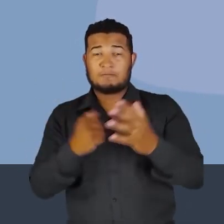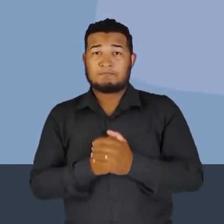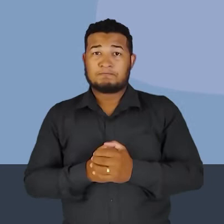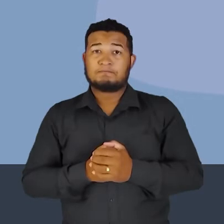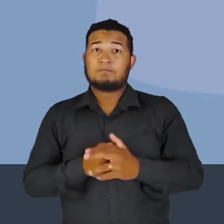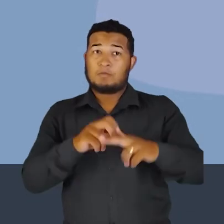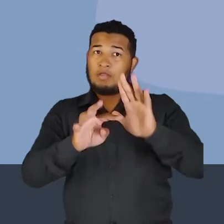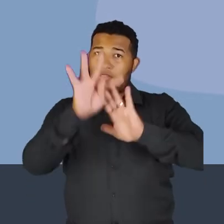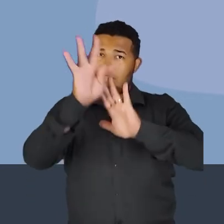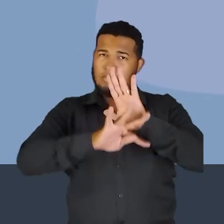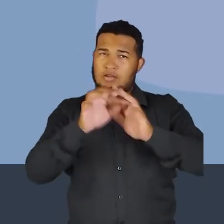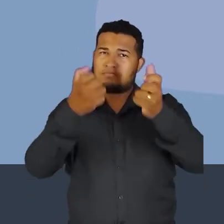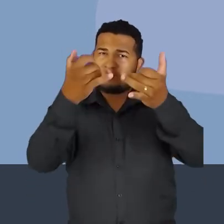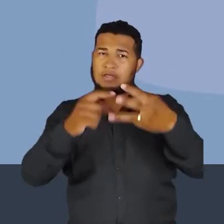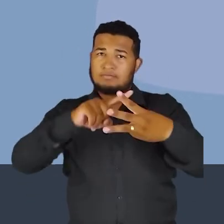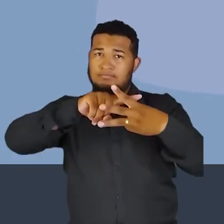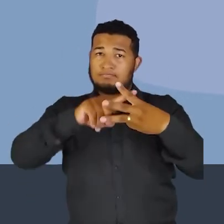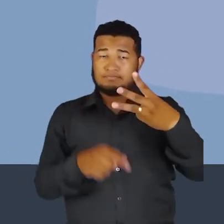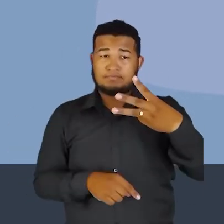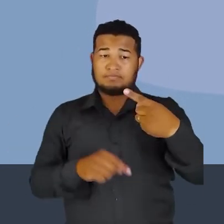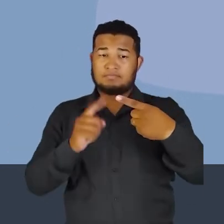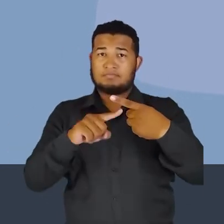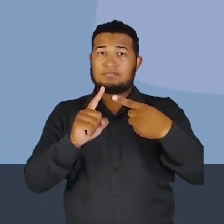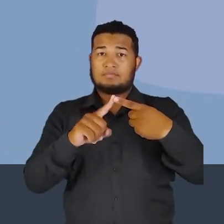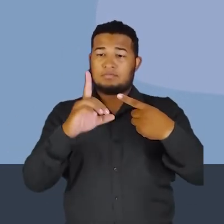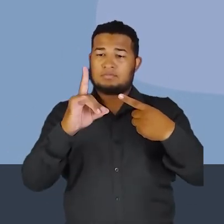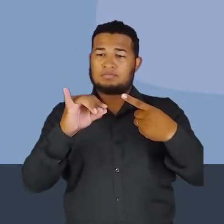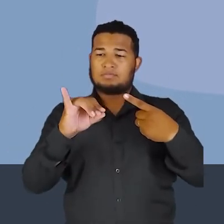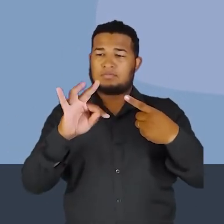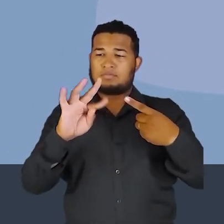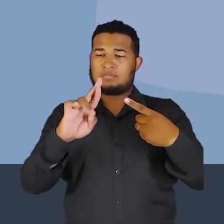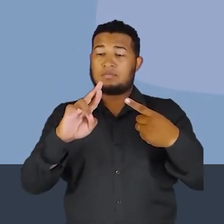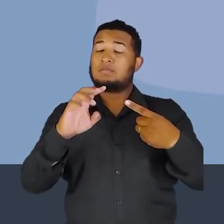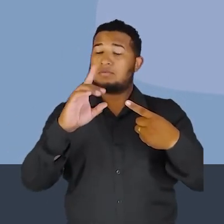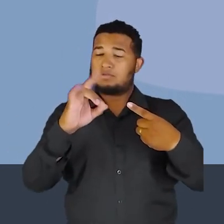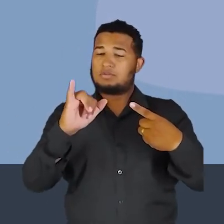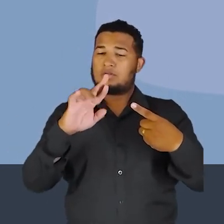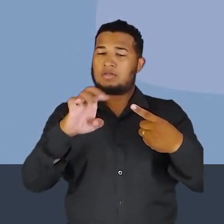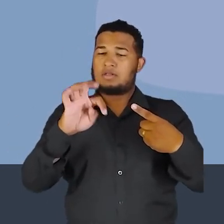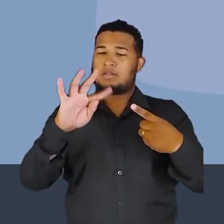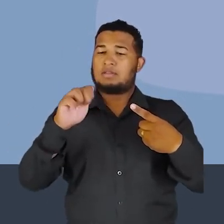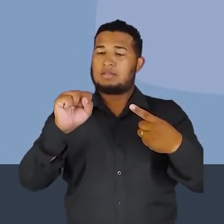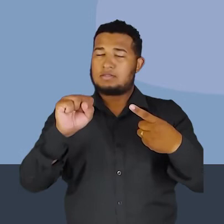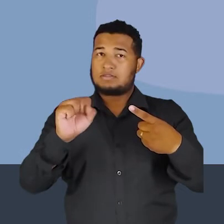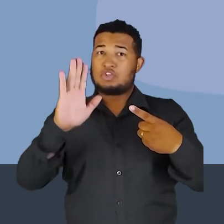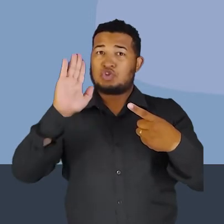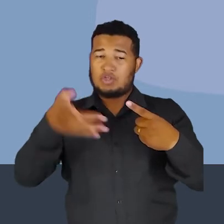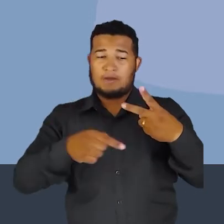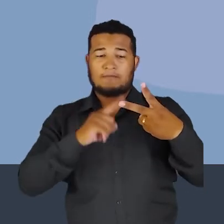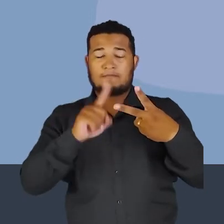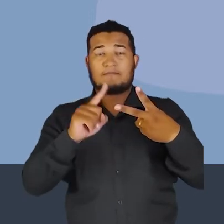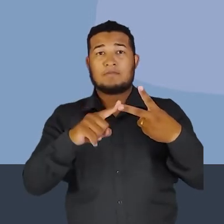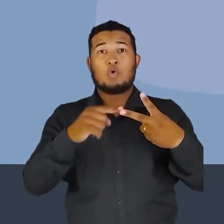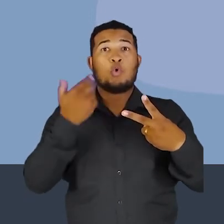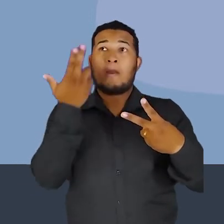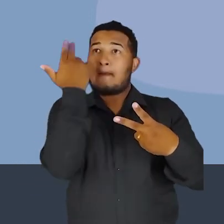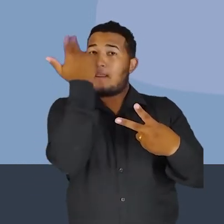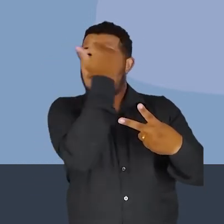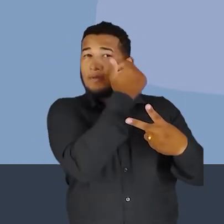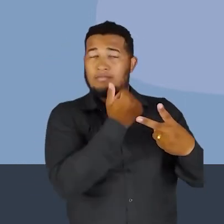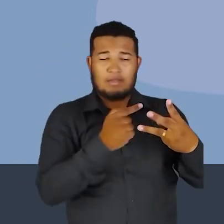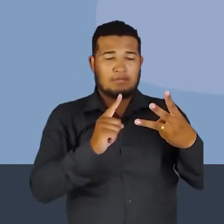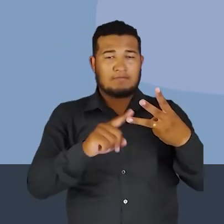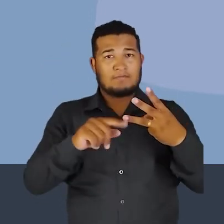texto apresentaremos 3 movimentos sociais: o Diretas Já, o Movimento Os Caras Pintadas e a Jornada de Junho de